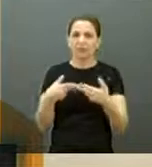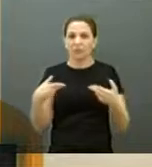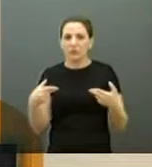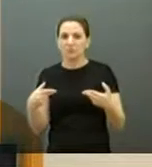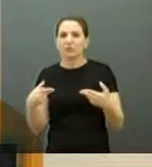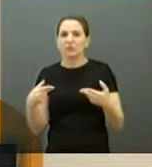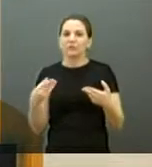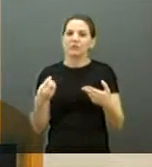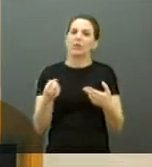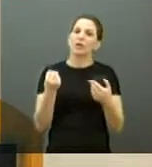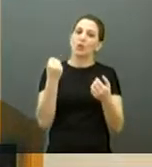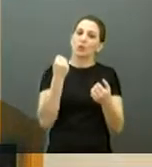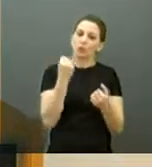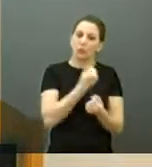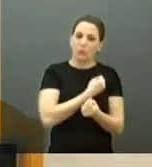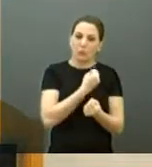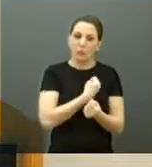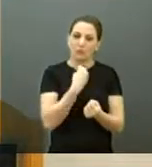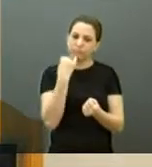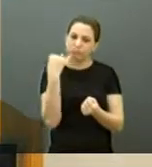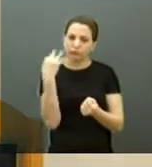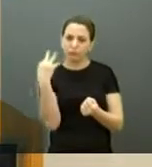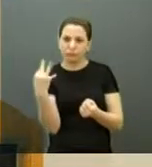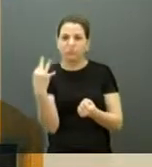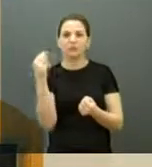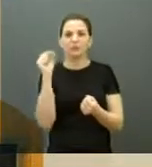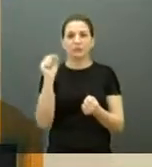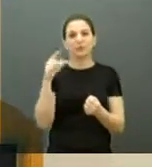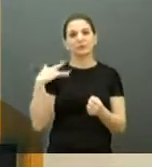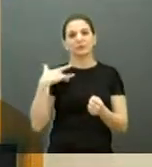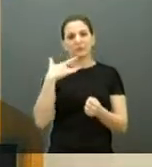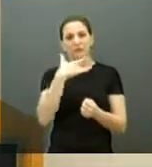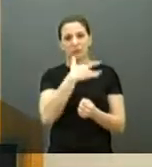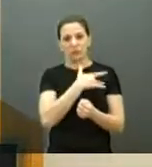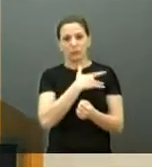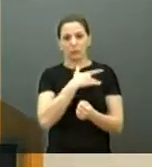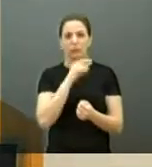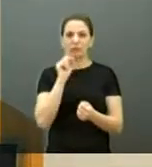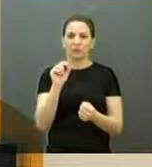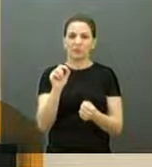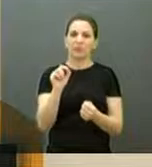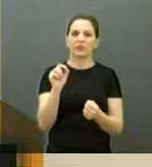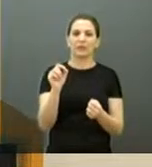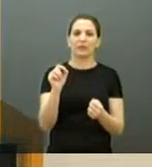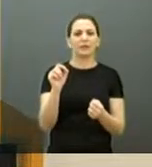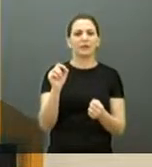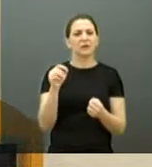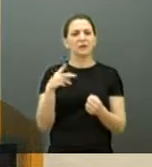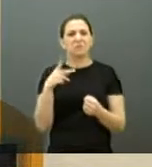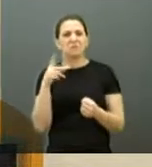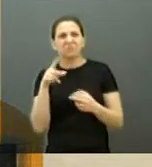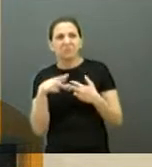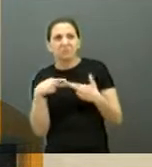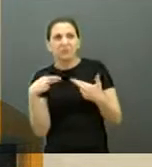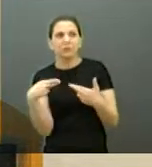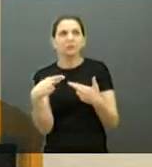informações quantitativas da saúde, uma coisa, para mim, ficou meio que